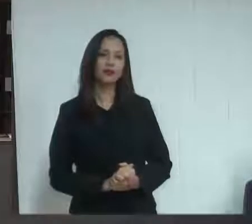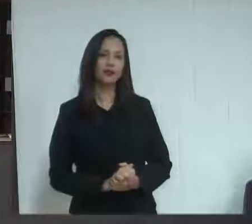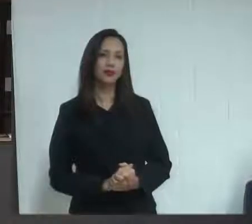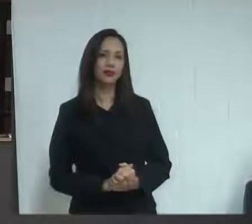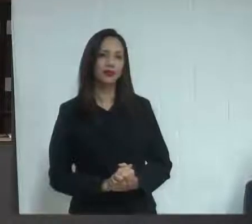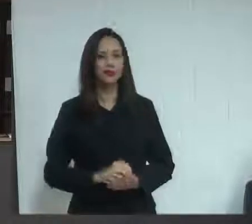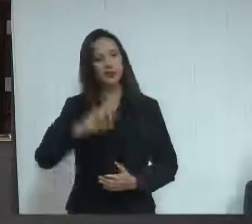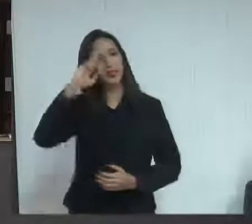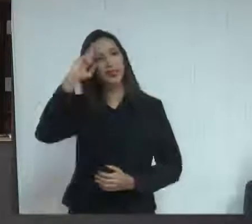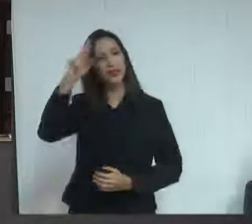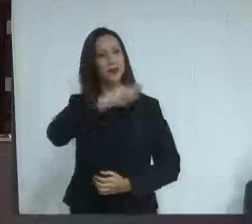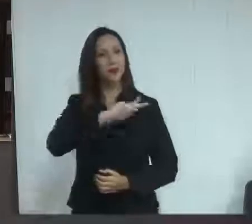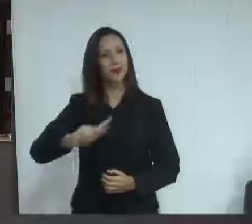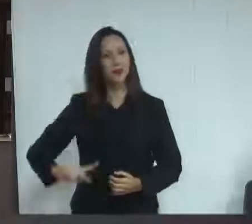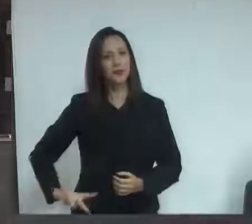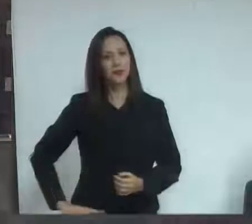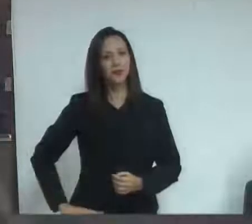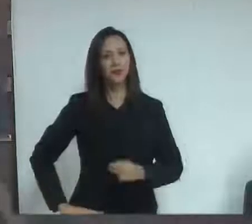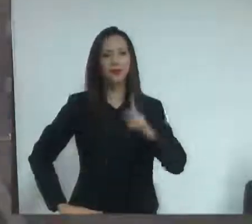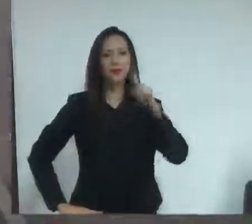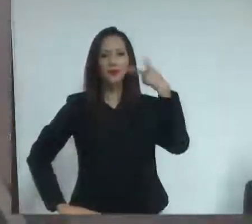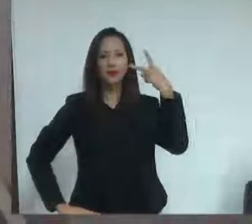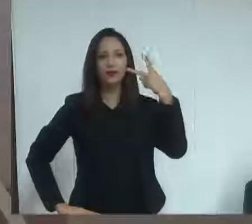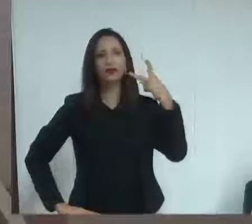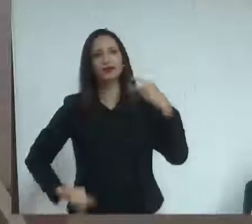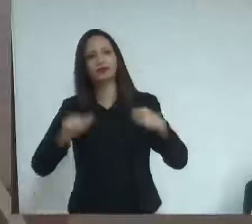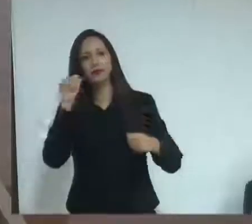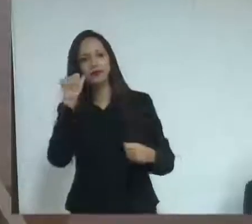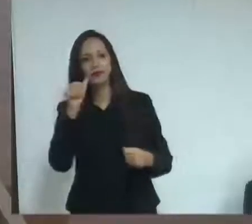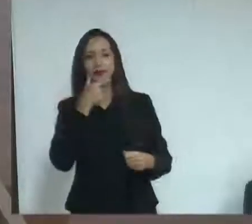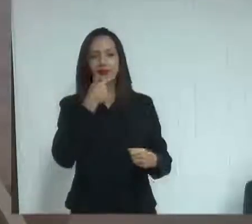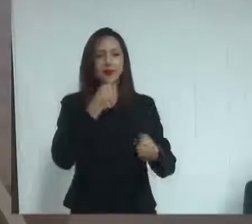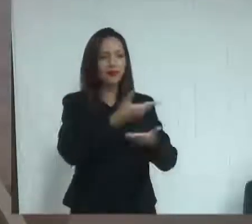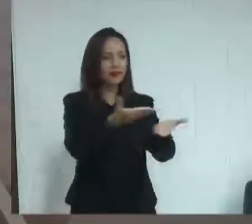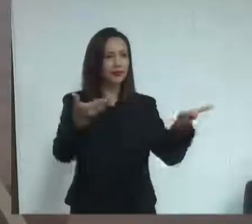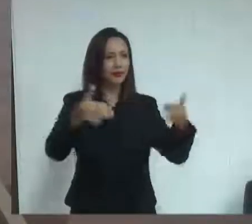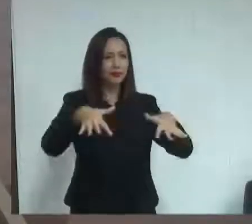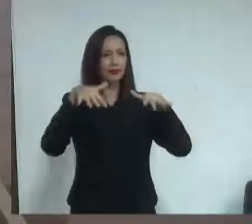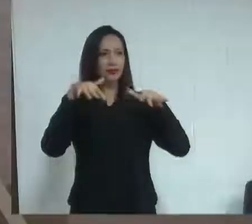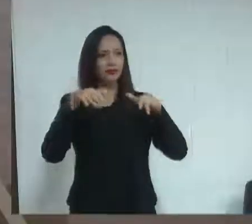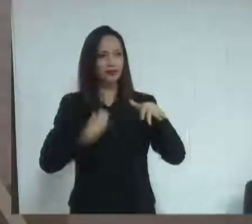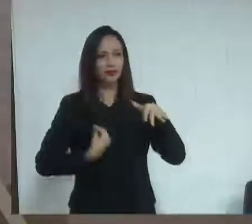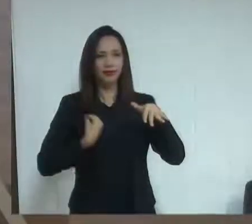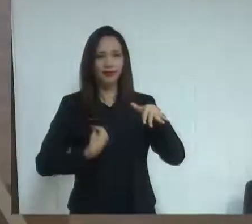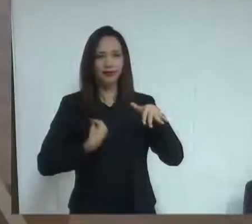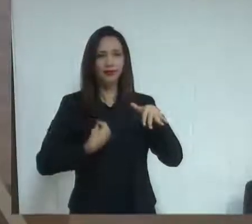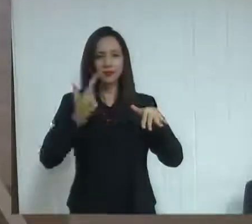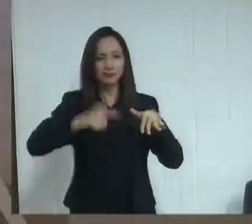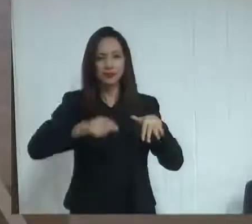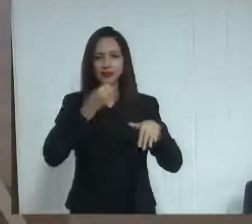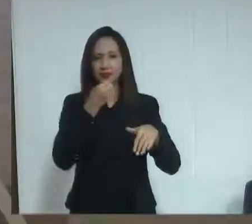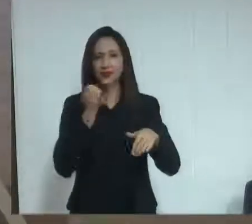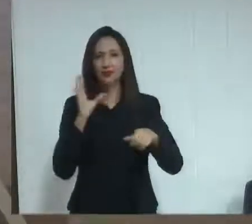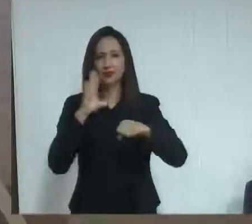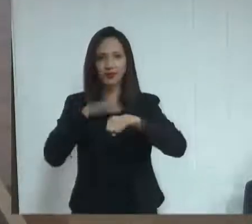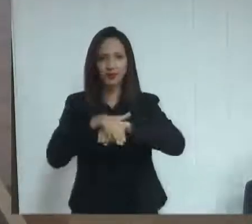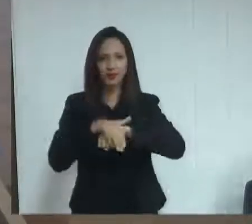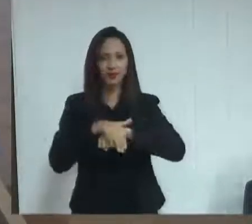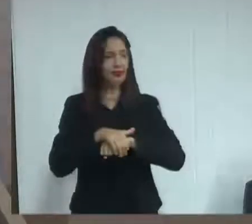Senhor presidente, senhores vereadores, vereadoras, público aqui presente, novamente, muito boa noite.